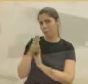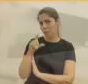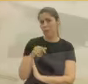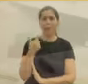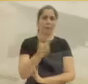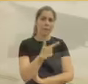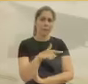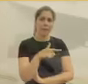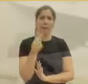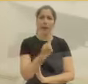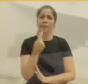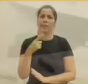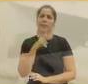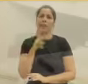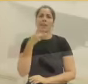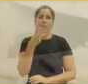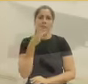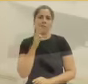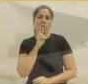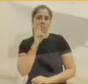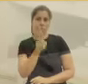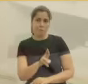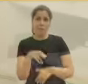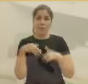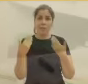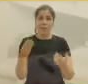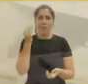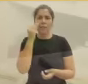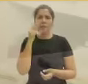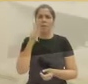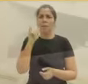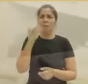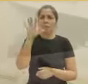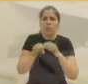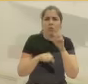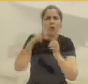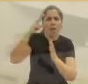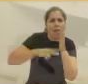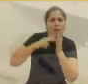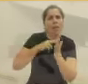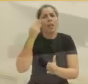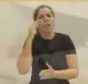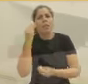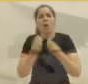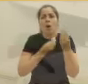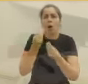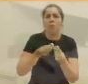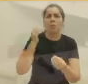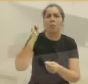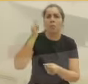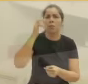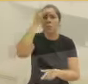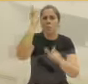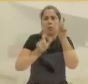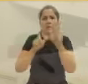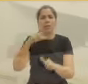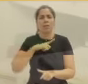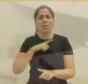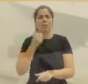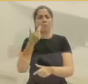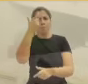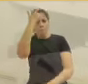responder de um jeito e quanto mais esses pais buscarem ler e entender e até depoimentos de pessoas que